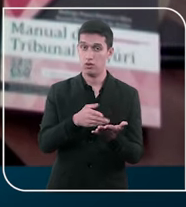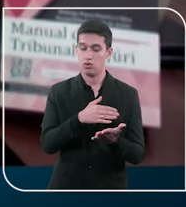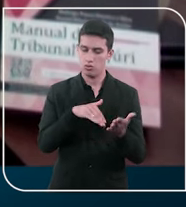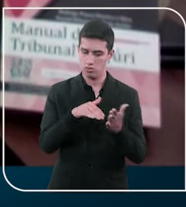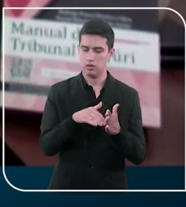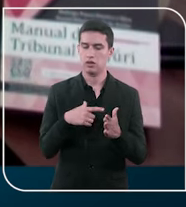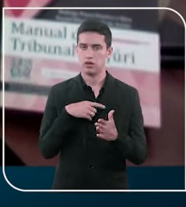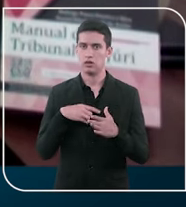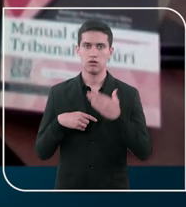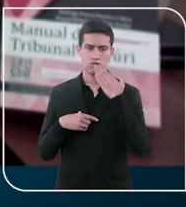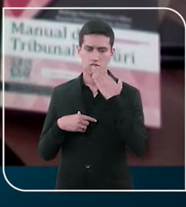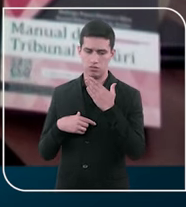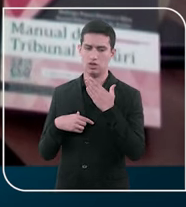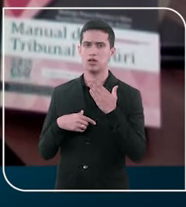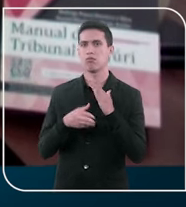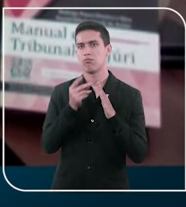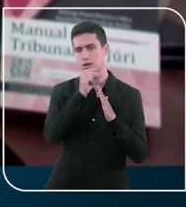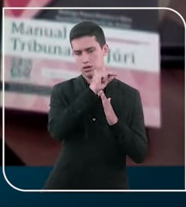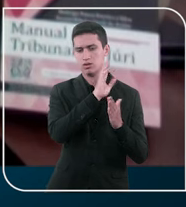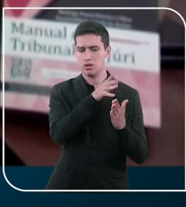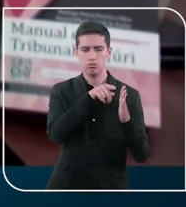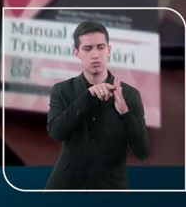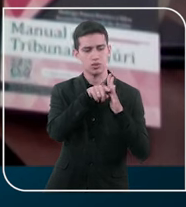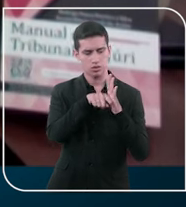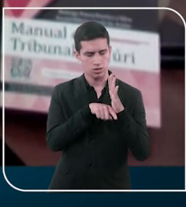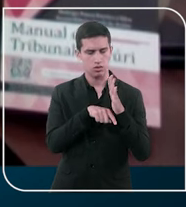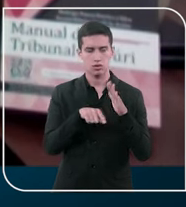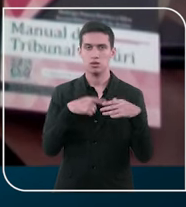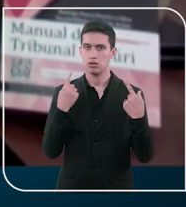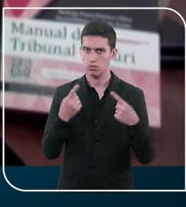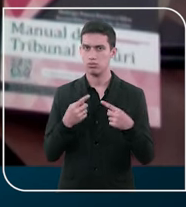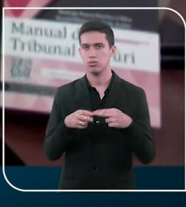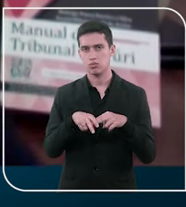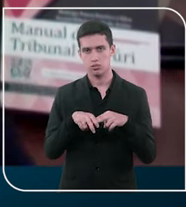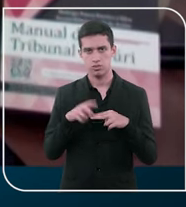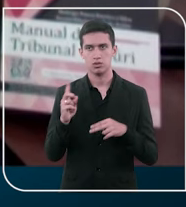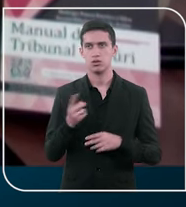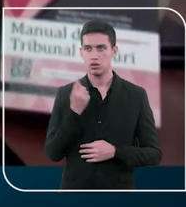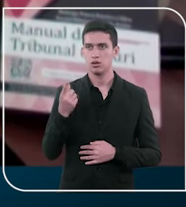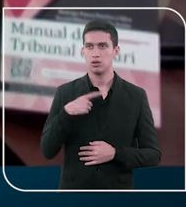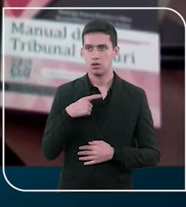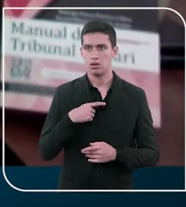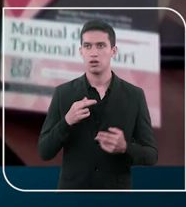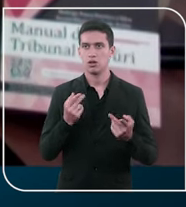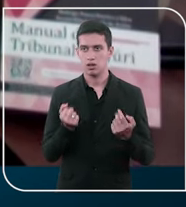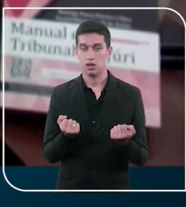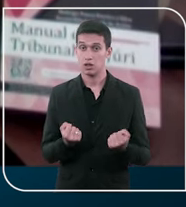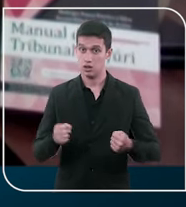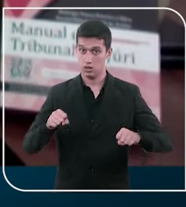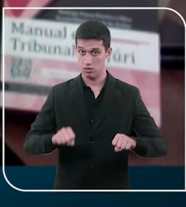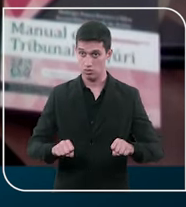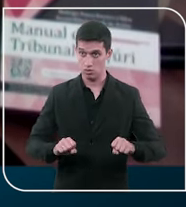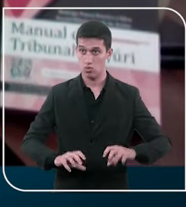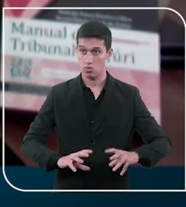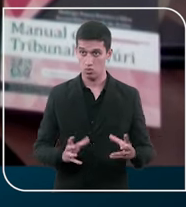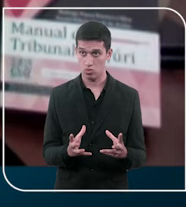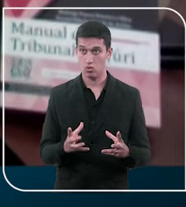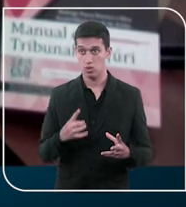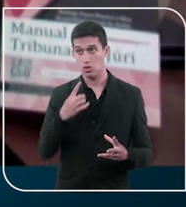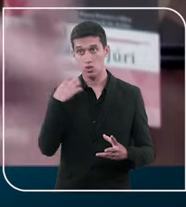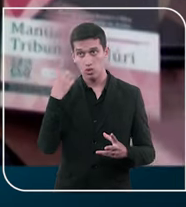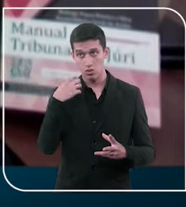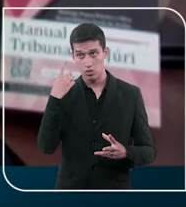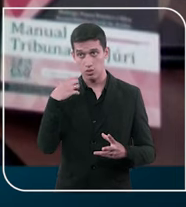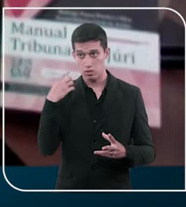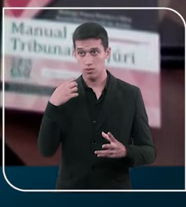eles estão na vanguarda desta análise, e por isso que nós estamos como defesa,